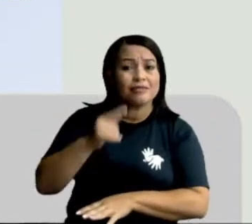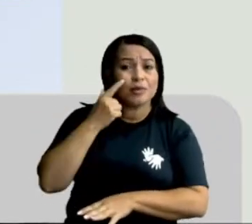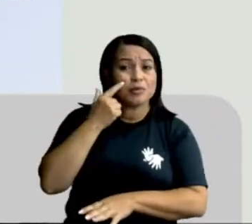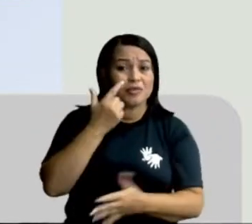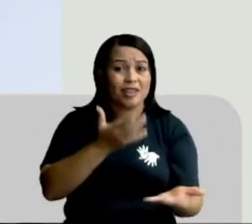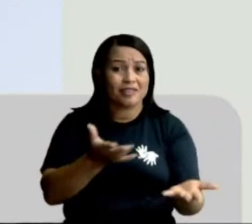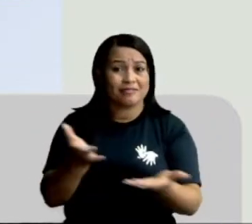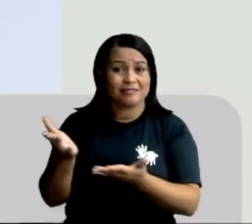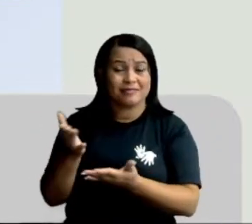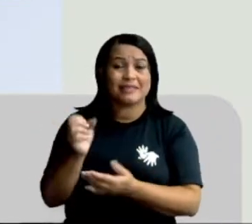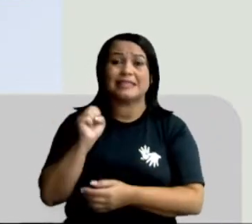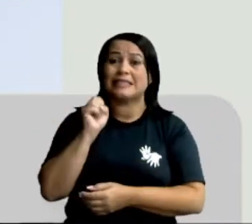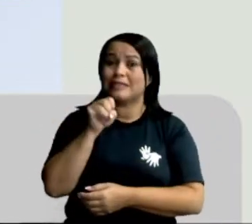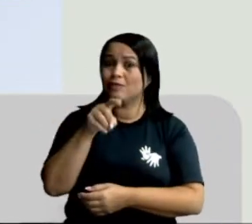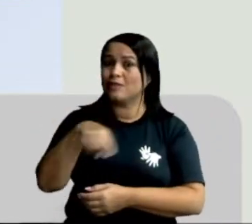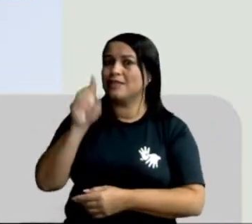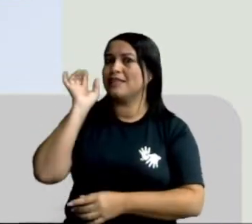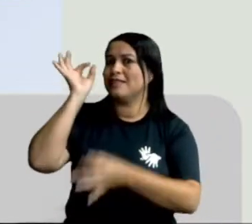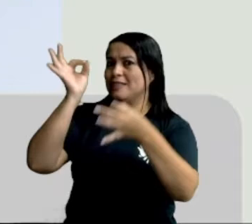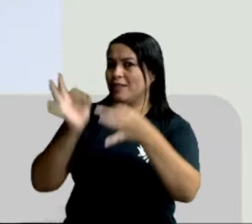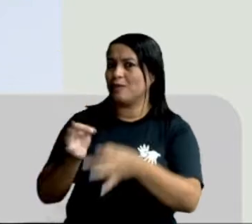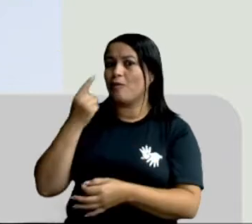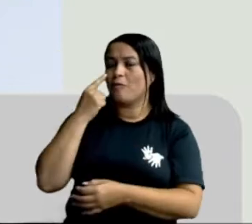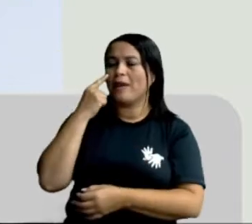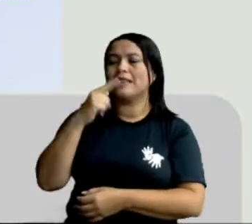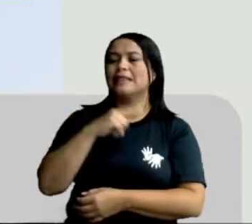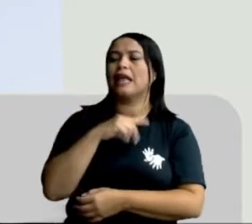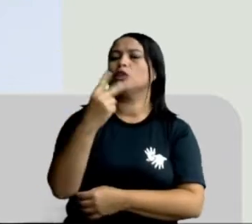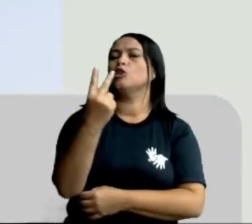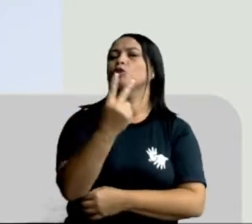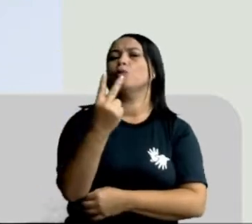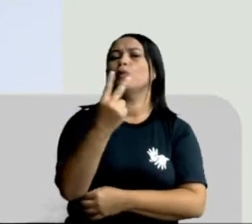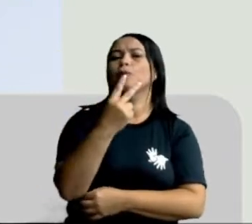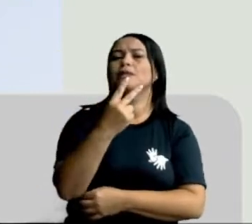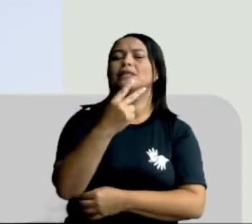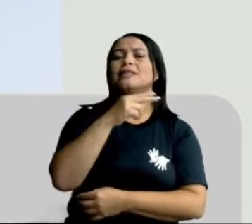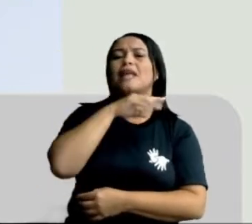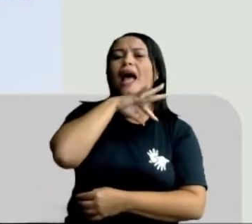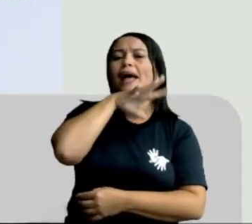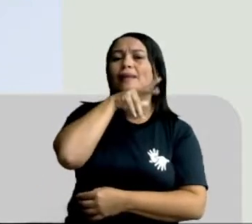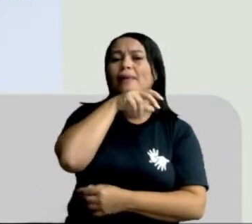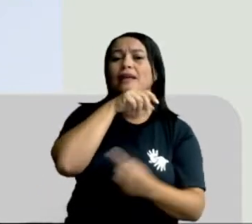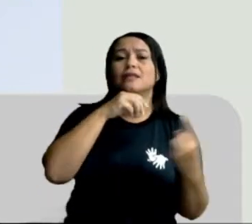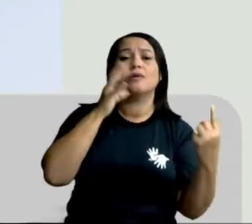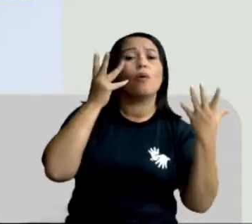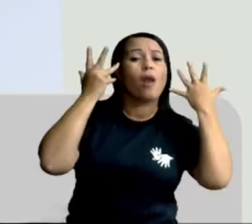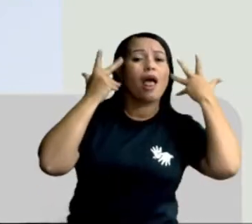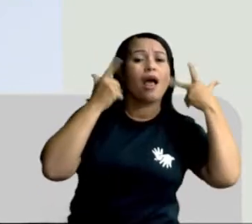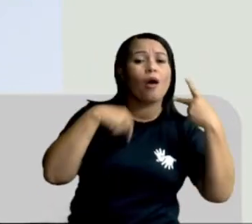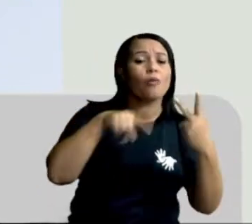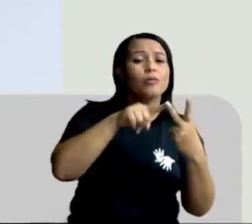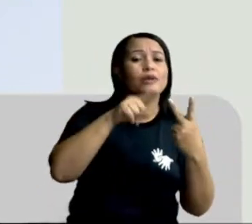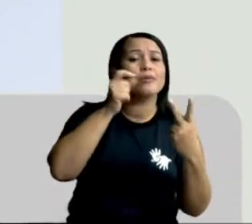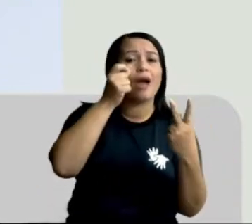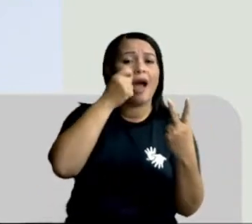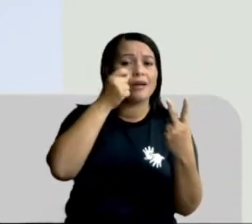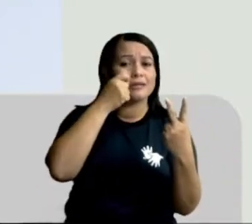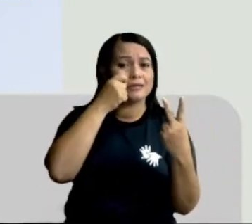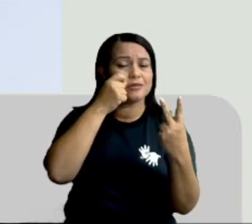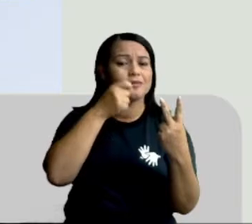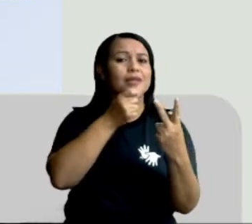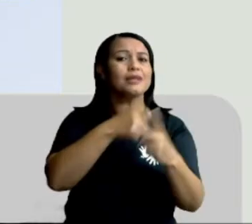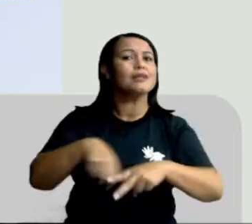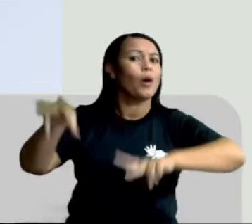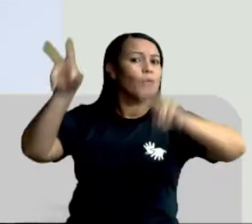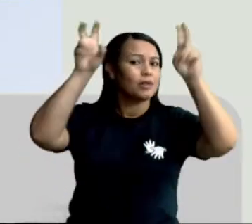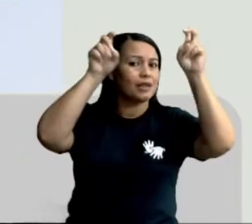Vamos ver se você acertou qual é. Ó, tem 2 animaizinhos, tem o leão e o ratinho. Isso mesmo, o título